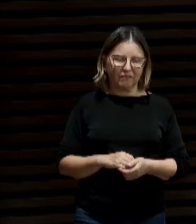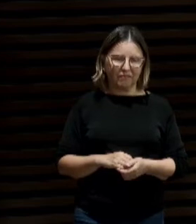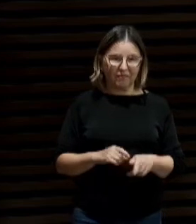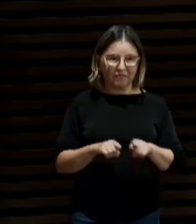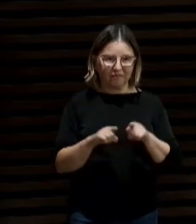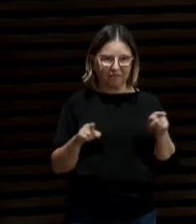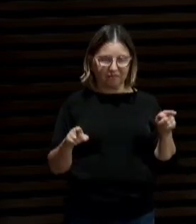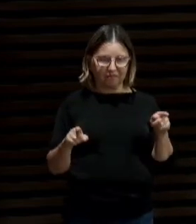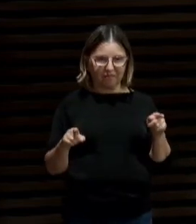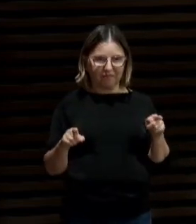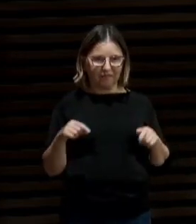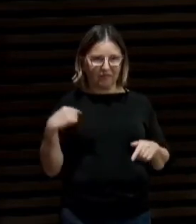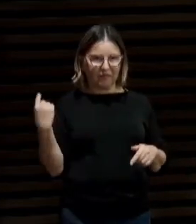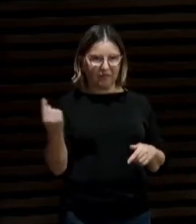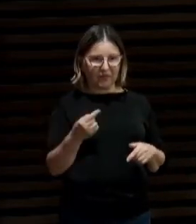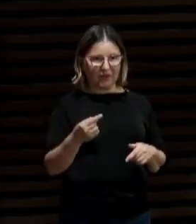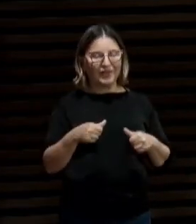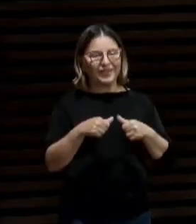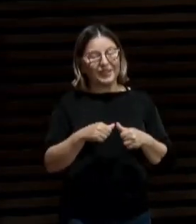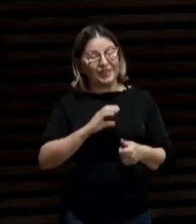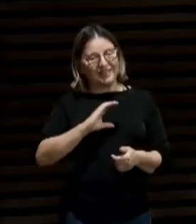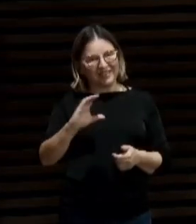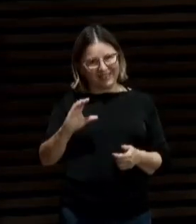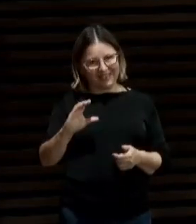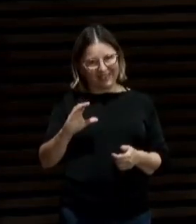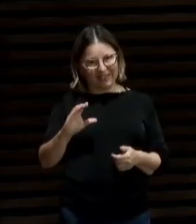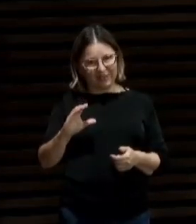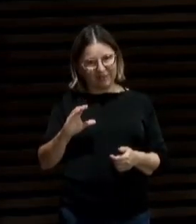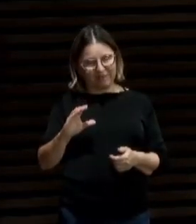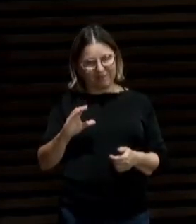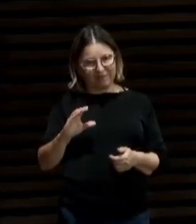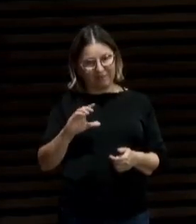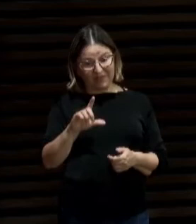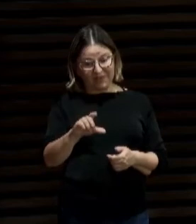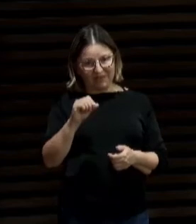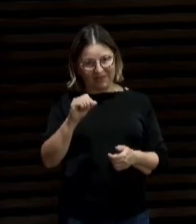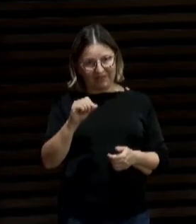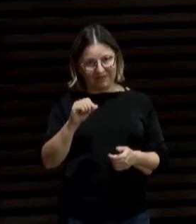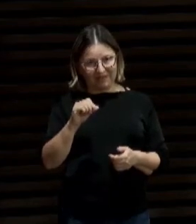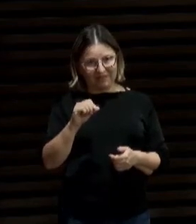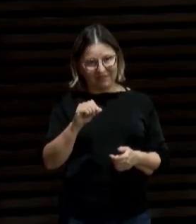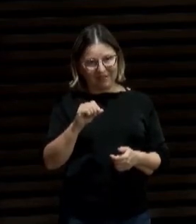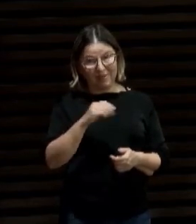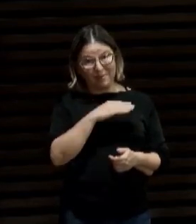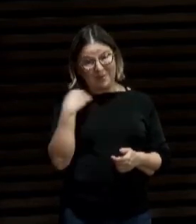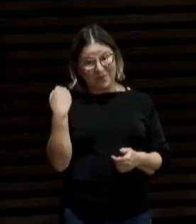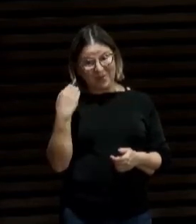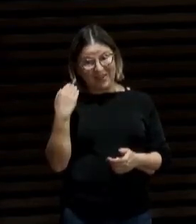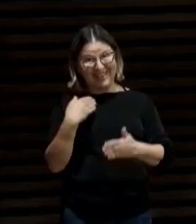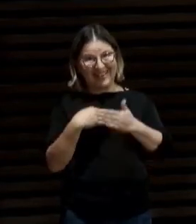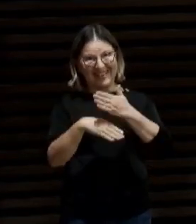Entretanto, estamos em plena confiança, preferindo deixar o corpo e habitar com o Senhor. Opa, aqui ele parece que